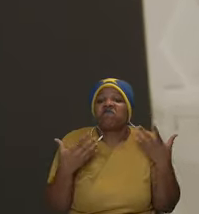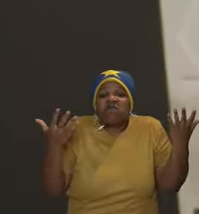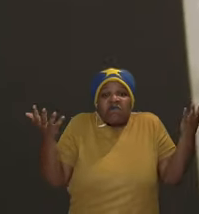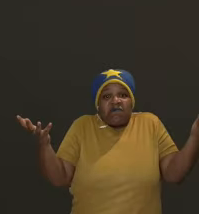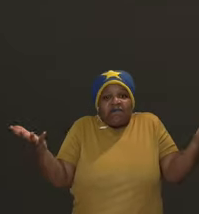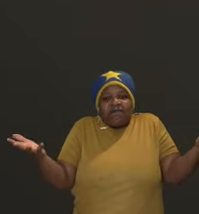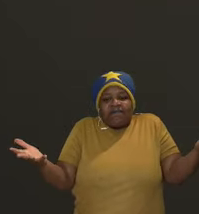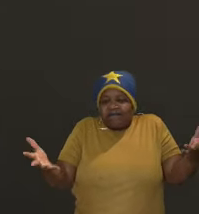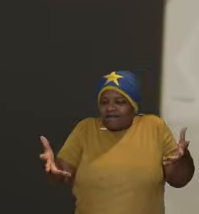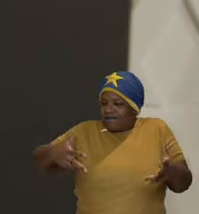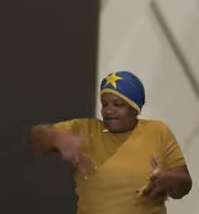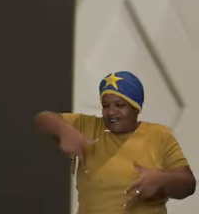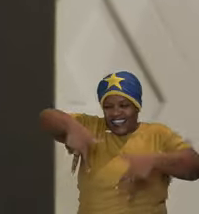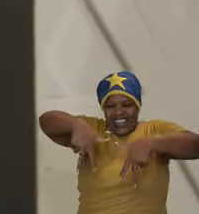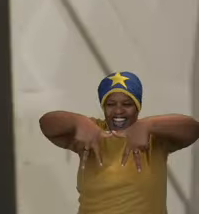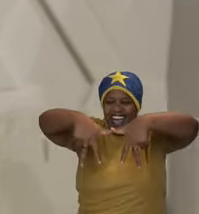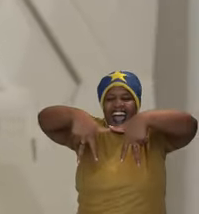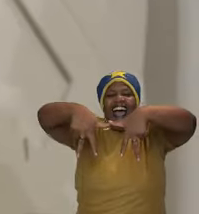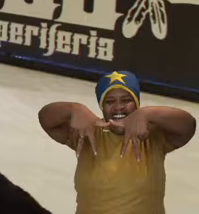e você.